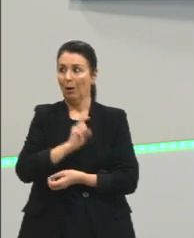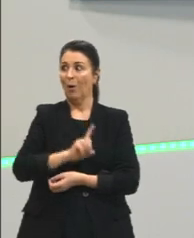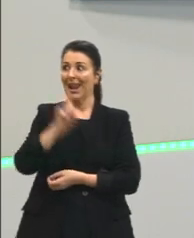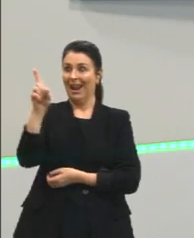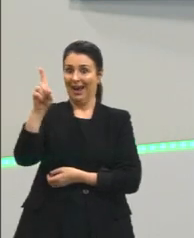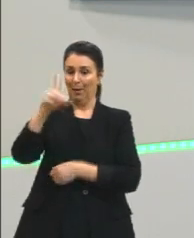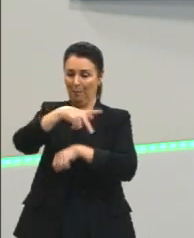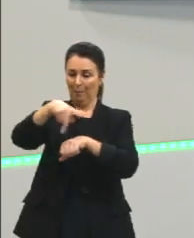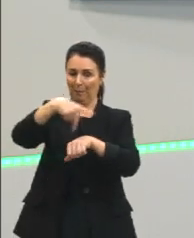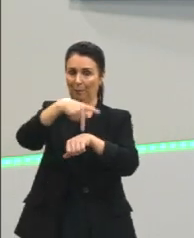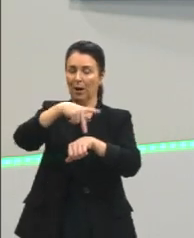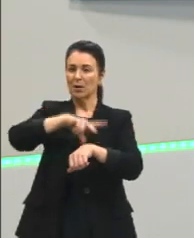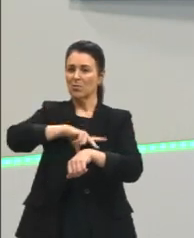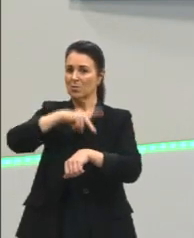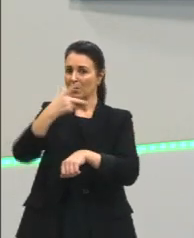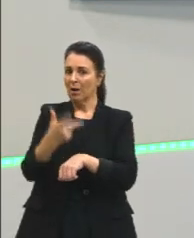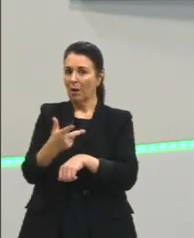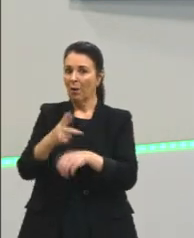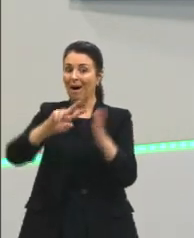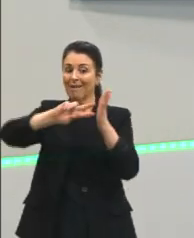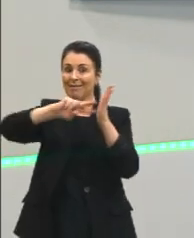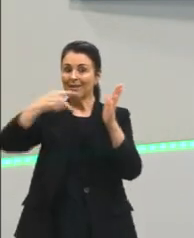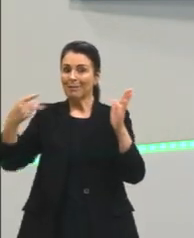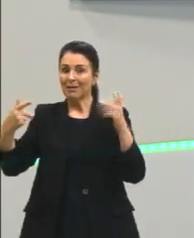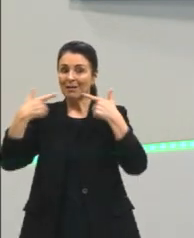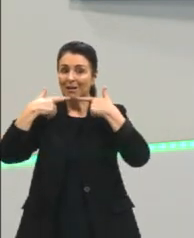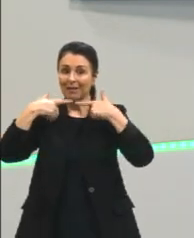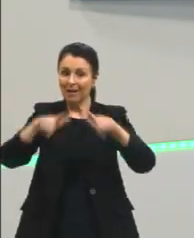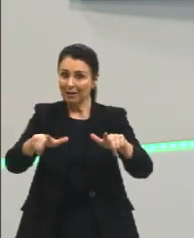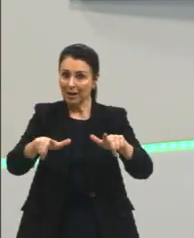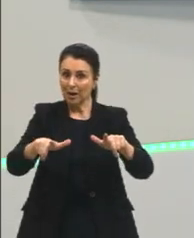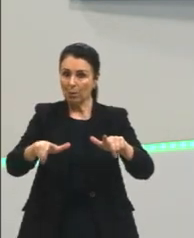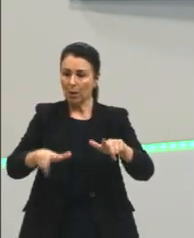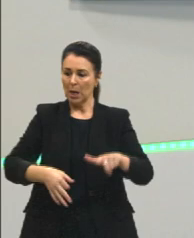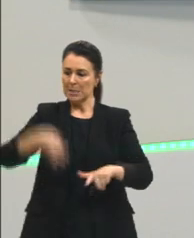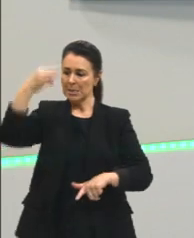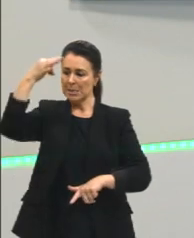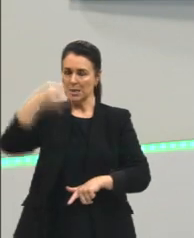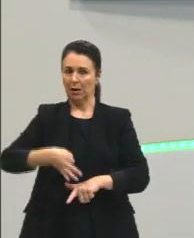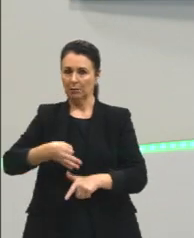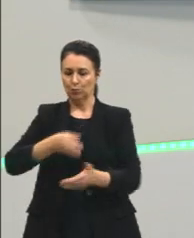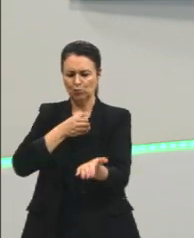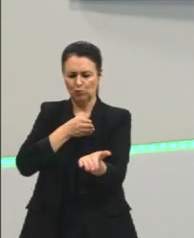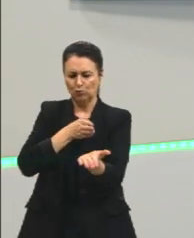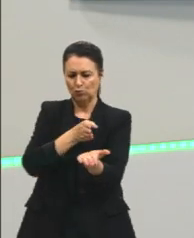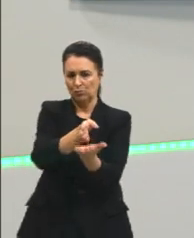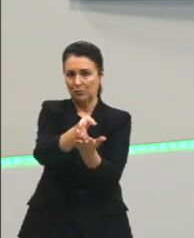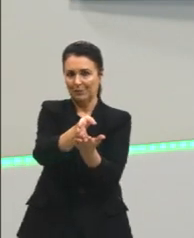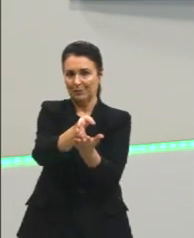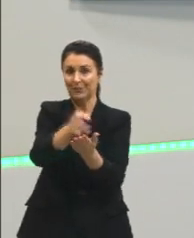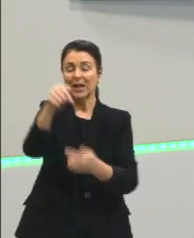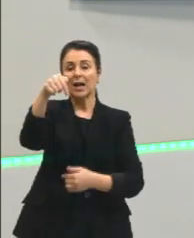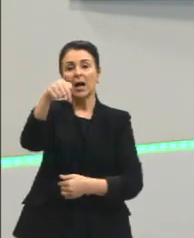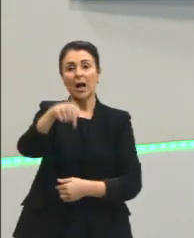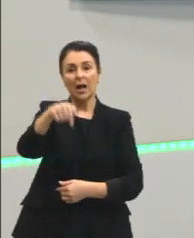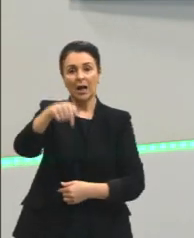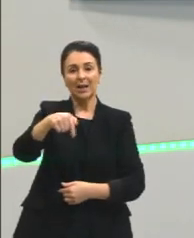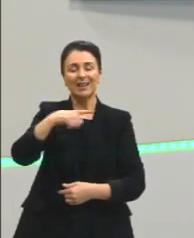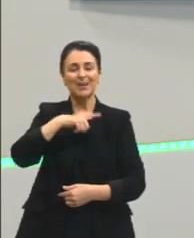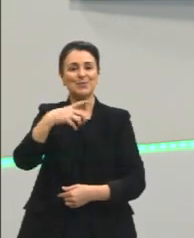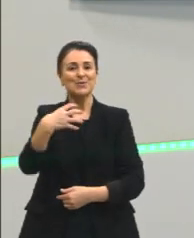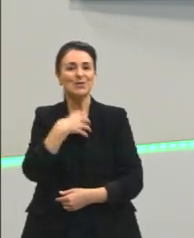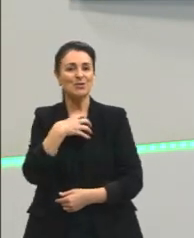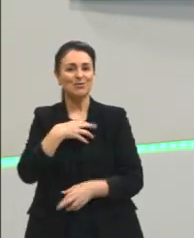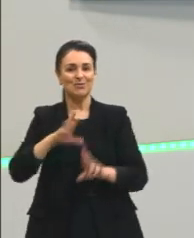Portugal as pessoas interpretam a língua de maneira muito mais literal que a gente aqui A gente tem esse